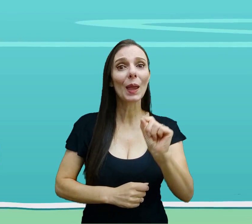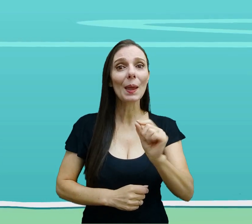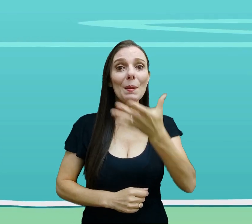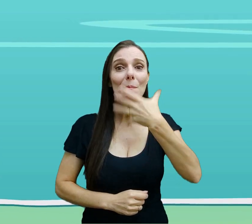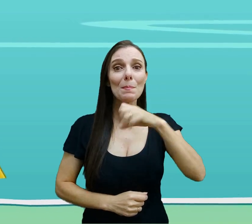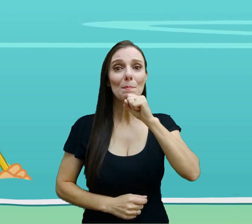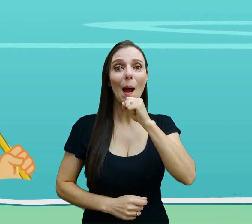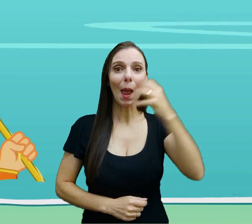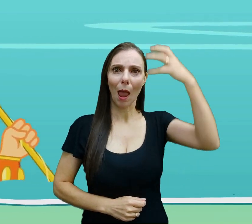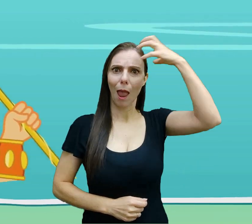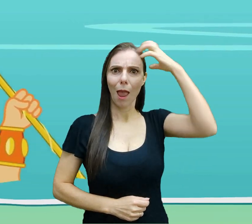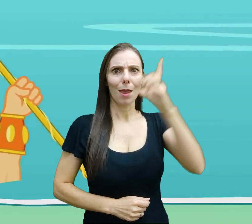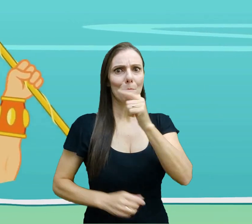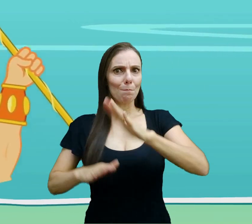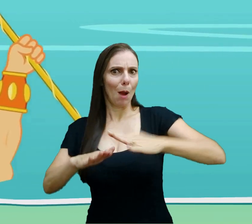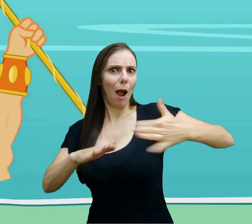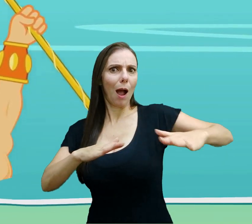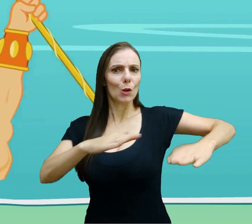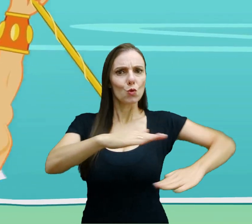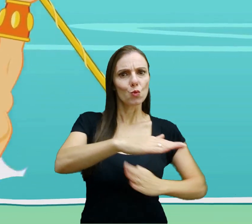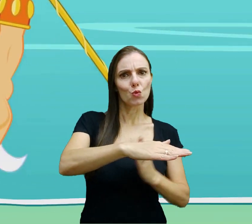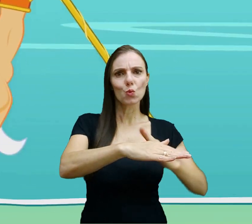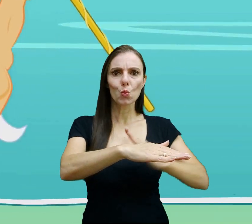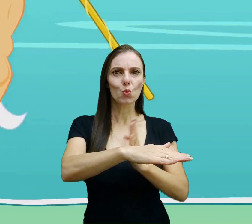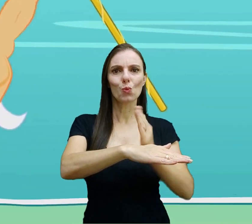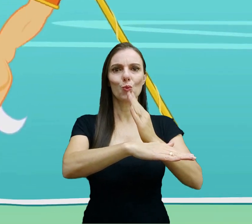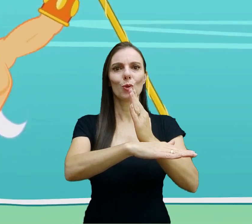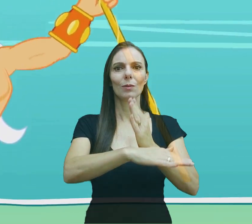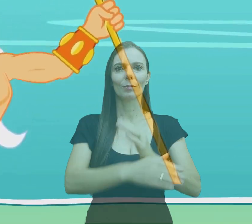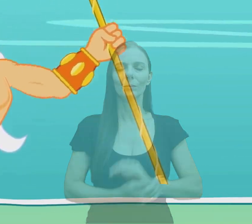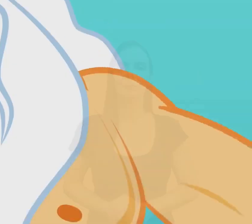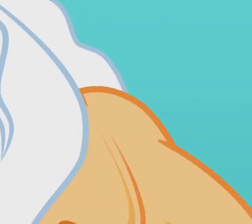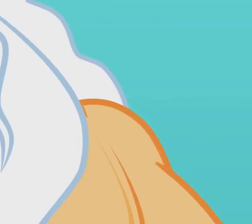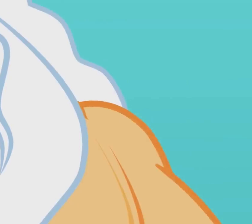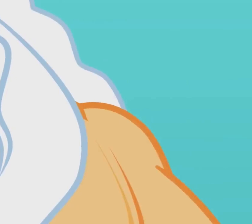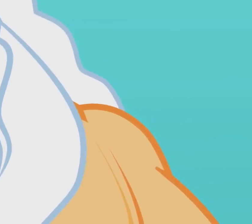por último, seu pai, o rei dos mares, saiu da água.